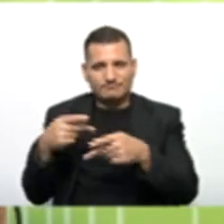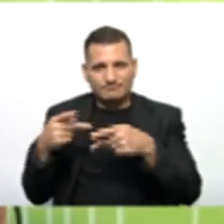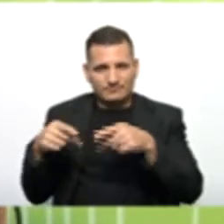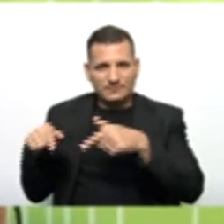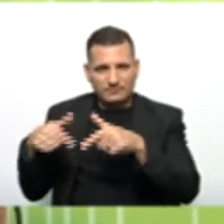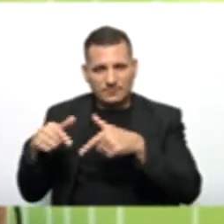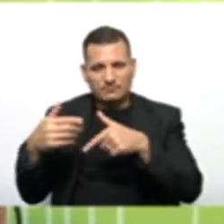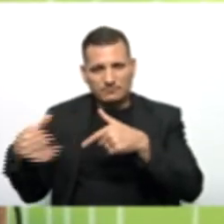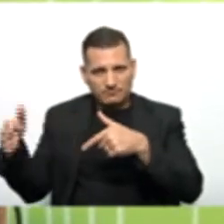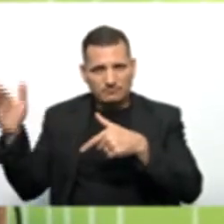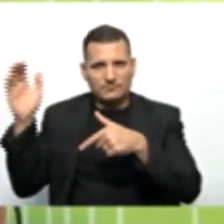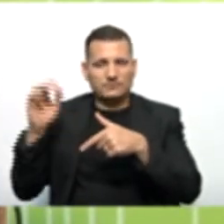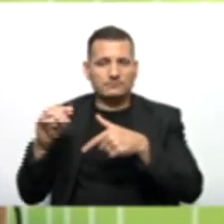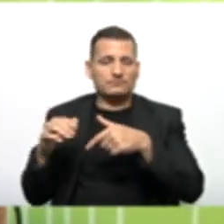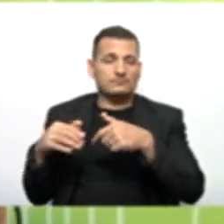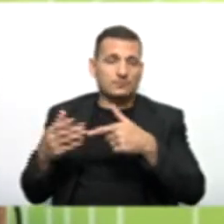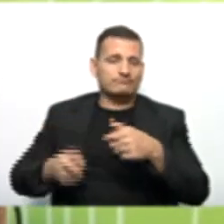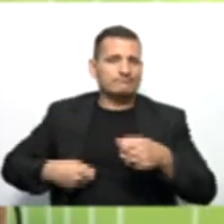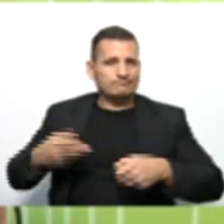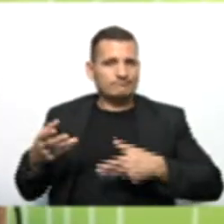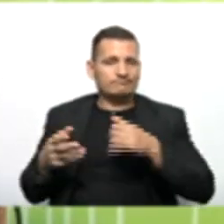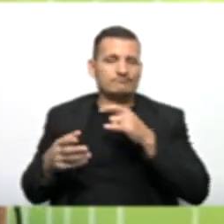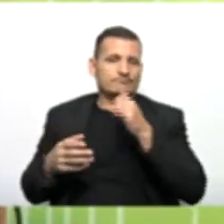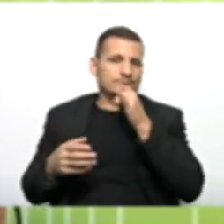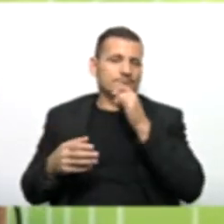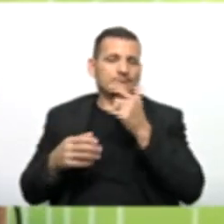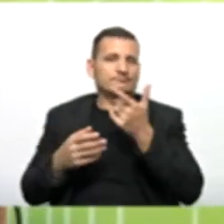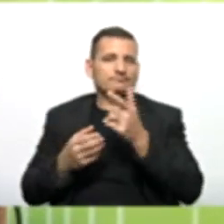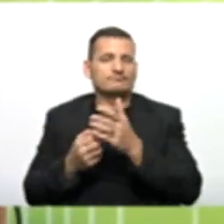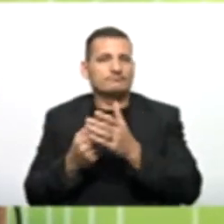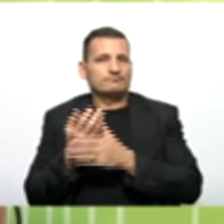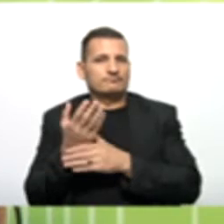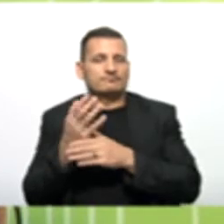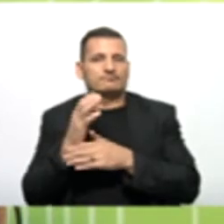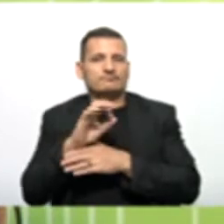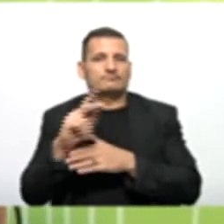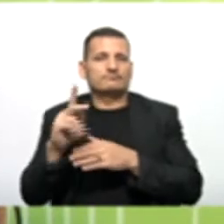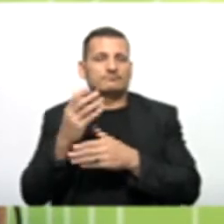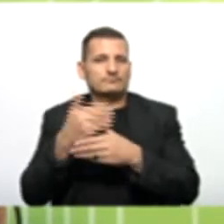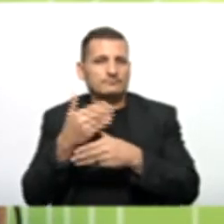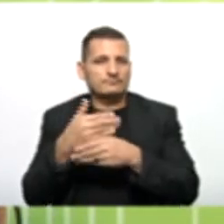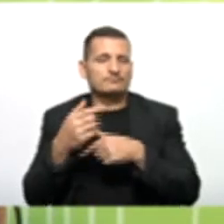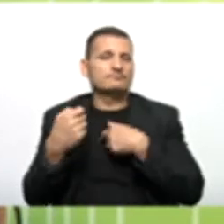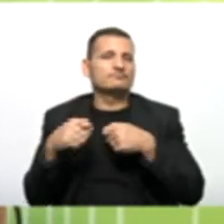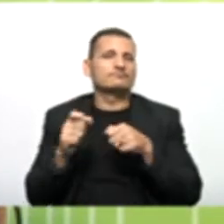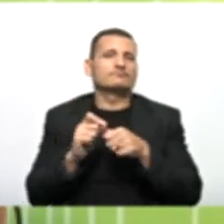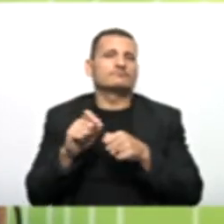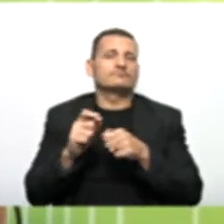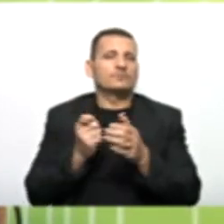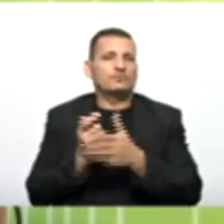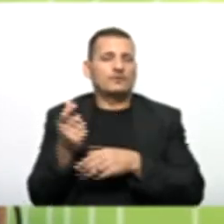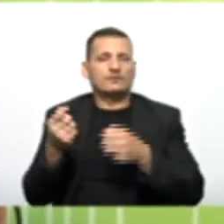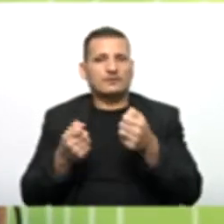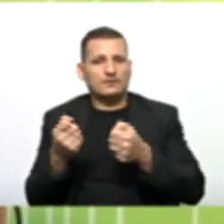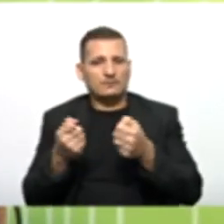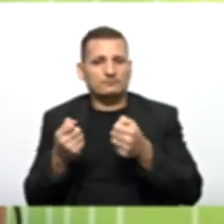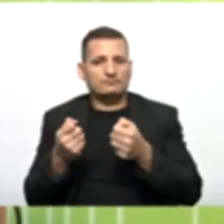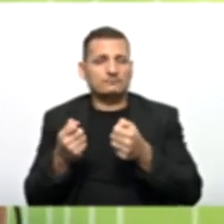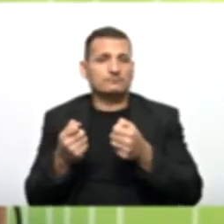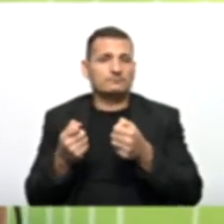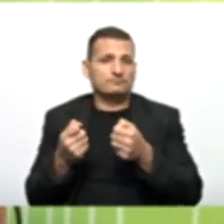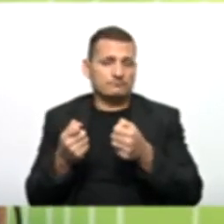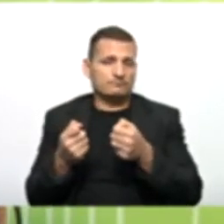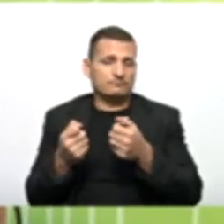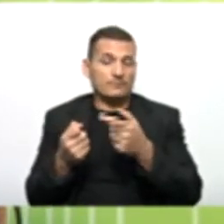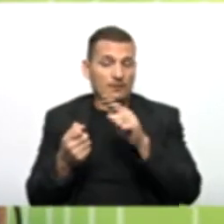Então, se eu vou montar lá a minha cooperativa de táxi, vou precisar fazer o quê? Vou precisar comprar veículos. Essa compra de veículos é no momento da